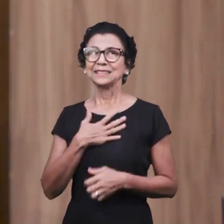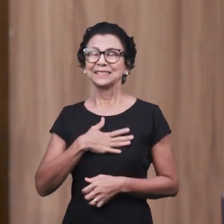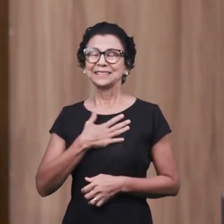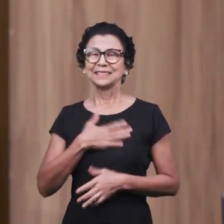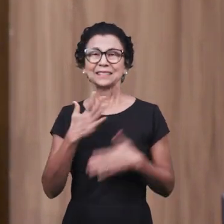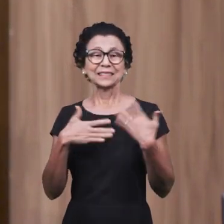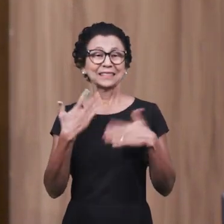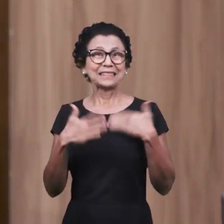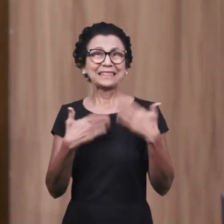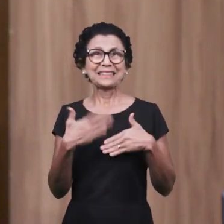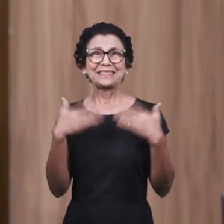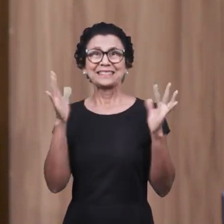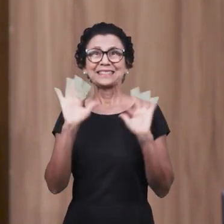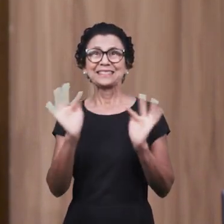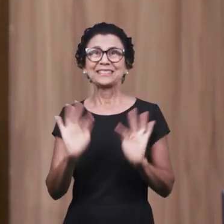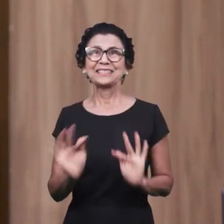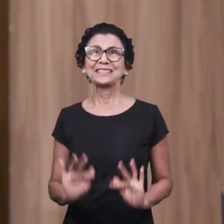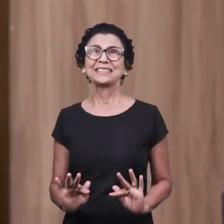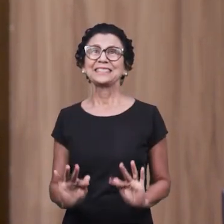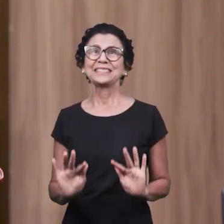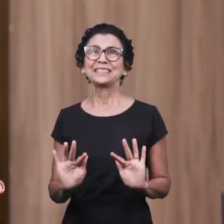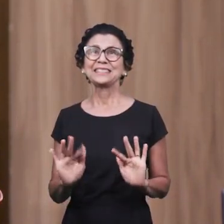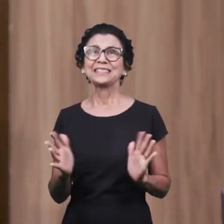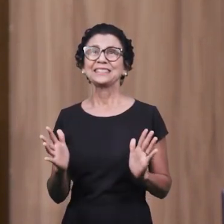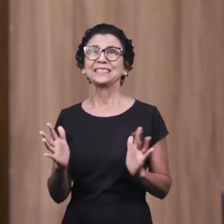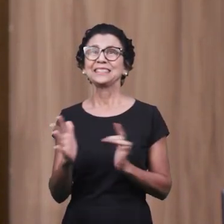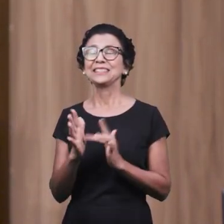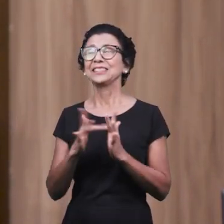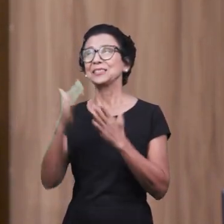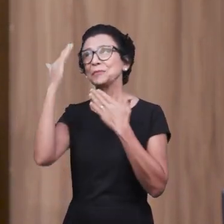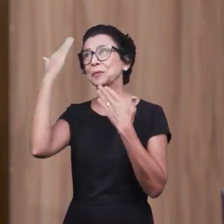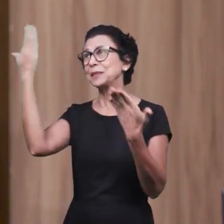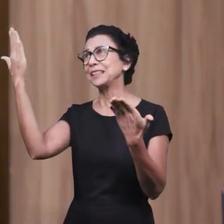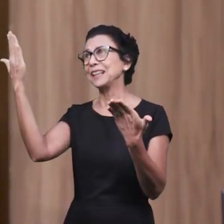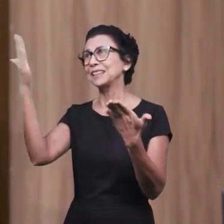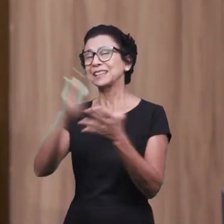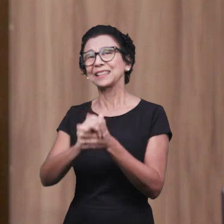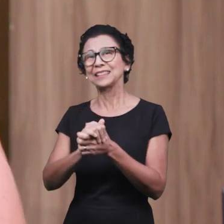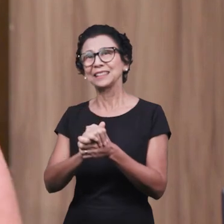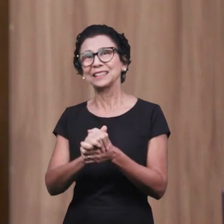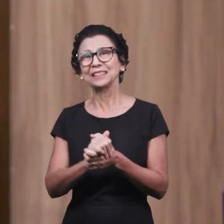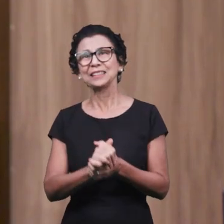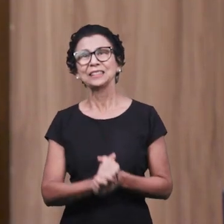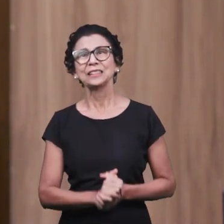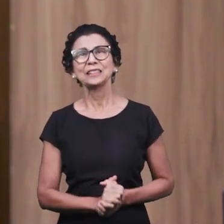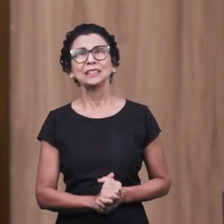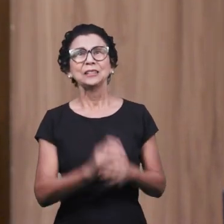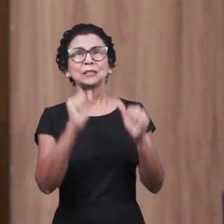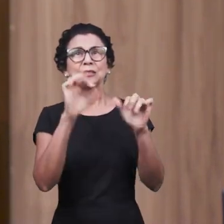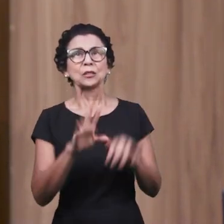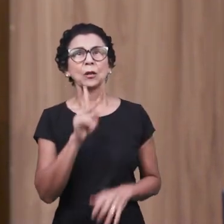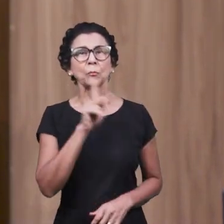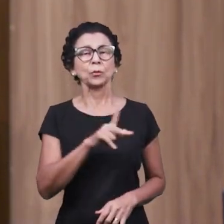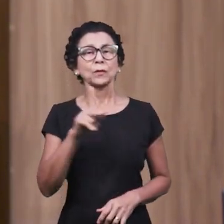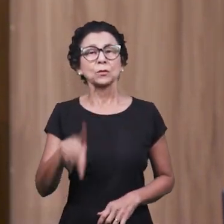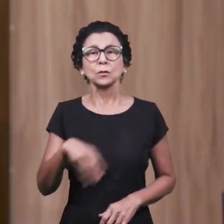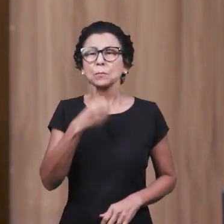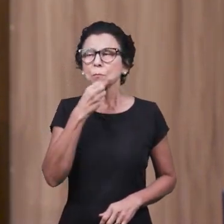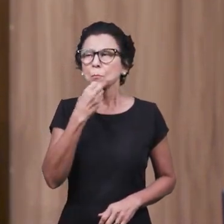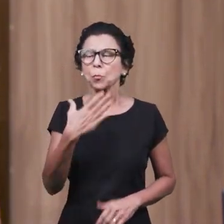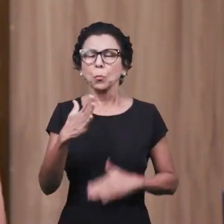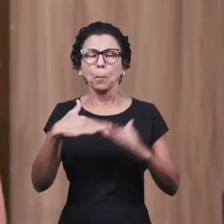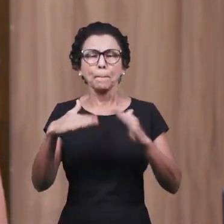de alegria, eu fiquei muito feliz. E eu falei, Jesus, muito obrigada, porque foi simplesmente maravilhoso. A professora era muito, muito boa, tinha